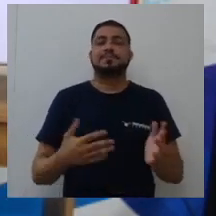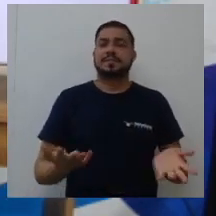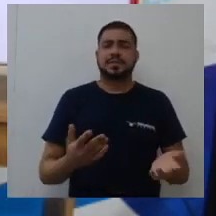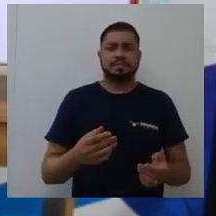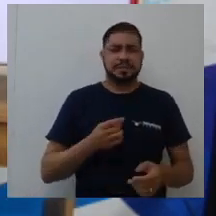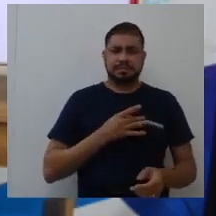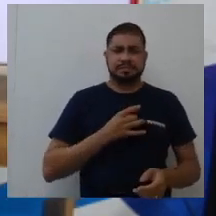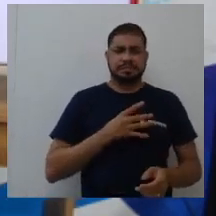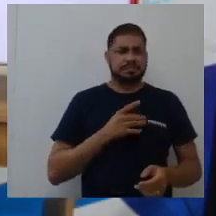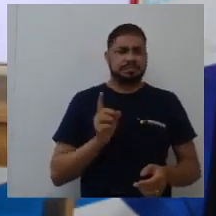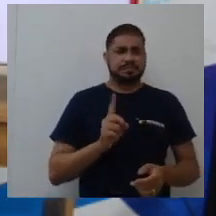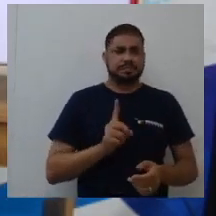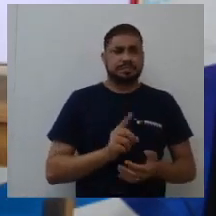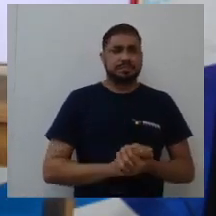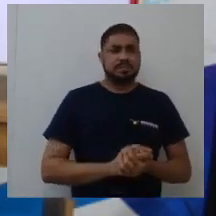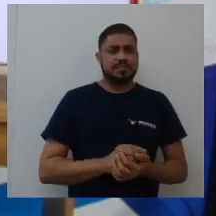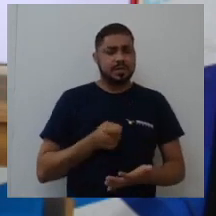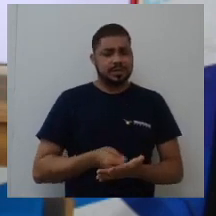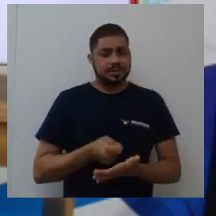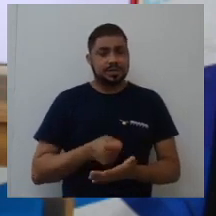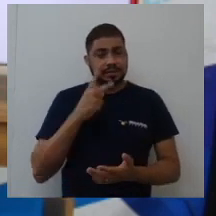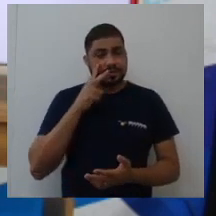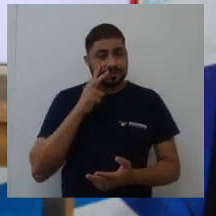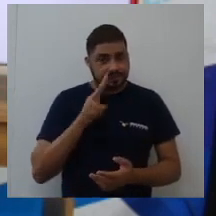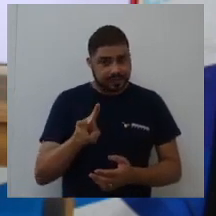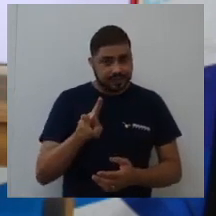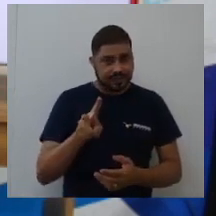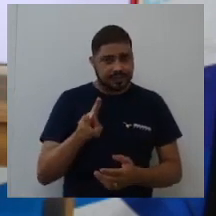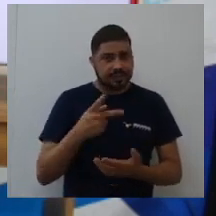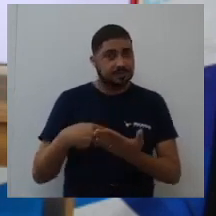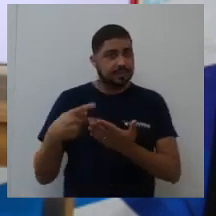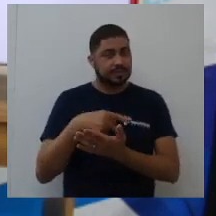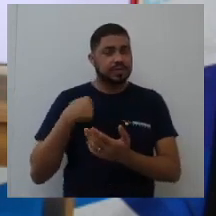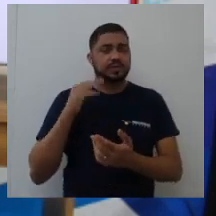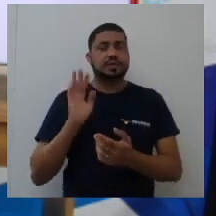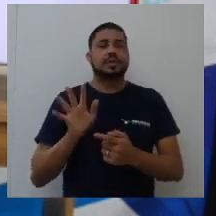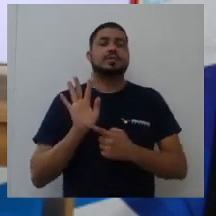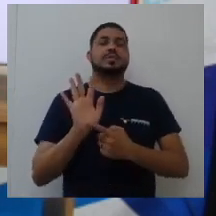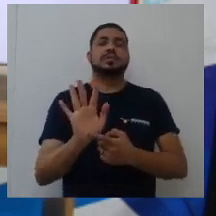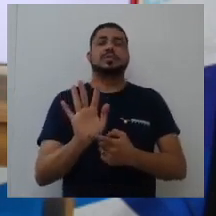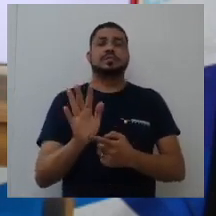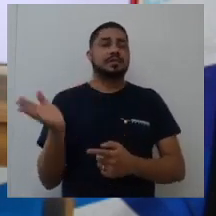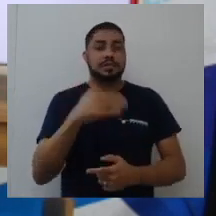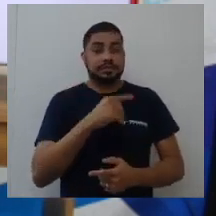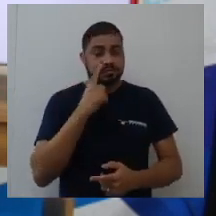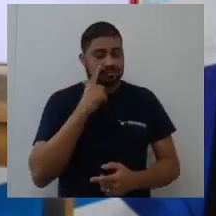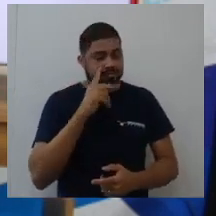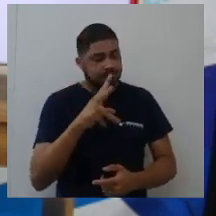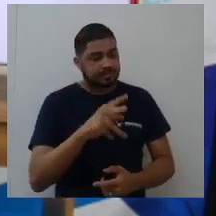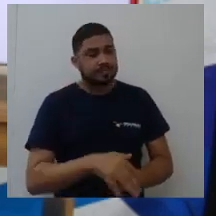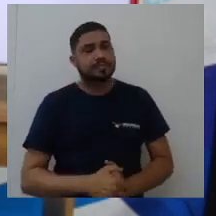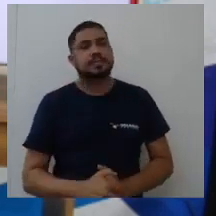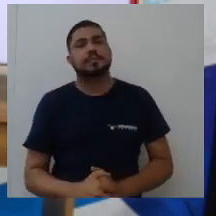tenha medo. A gente vai tentar ver a figura que eu já mostrei para vocês aí. Vamos lá? Olha